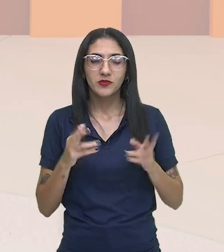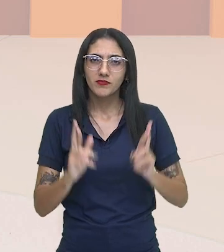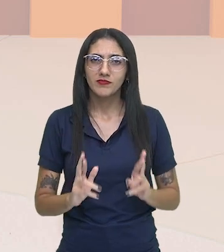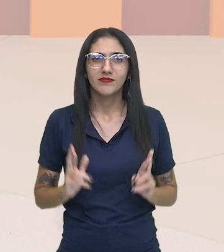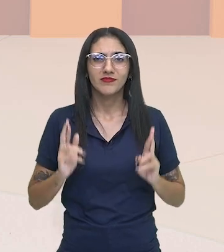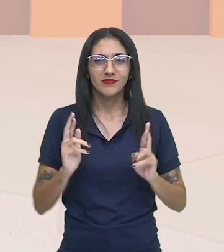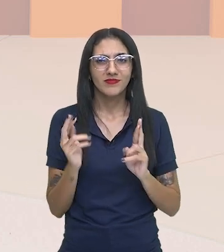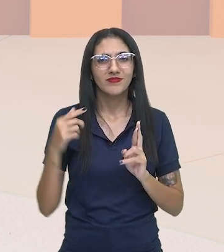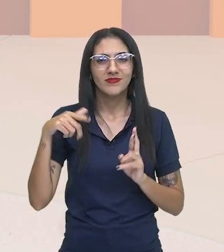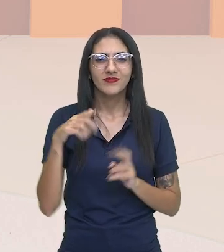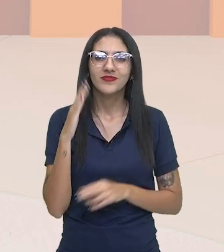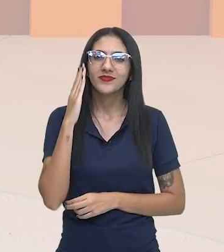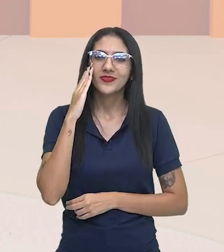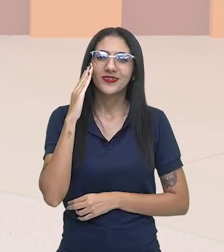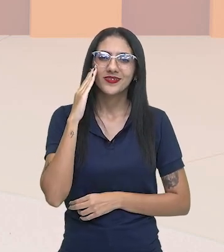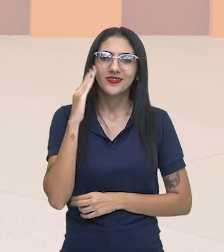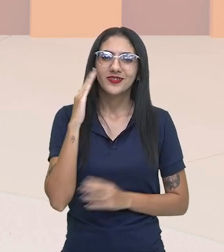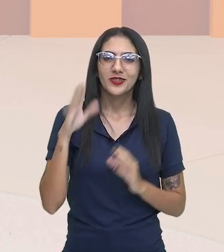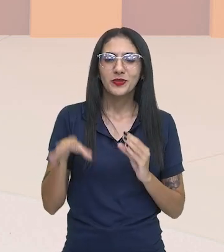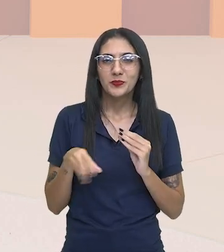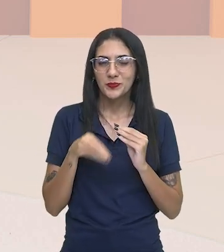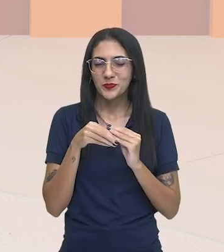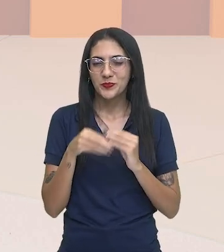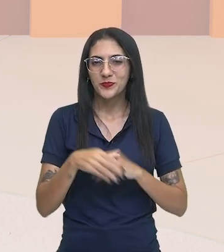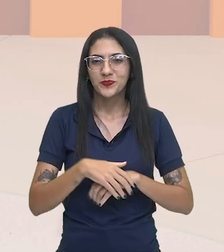esperamos ter contribuído aí com